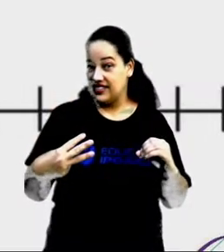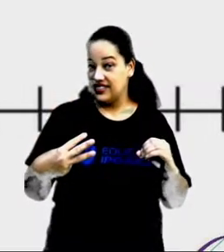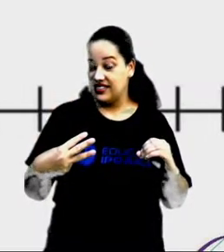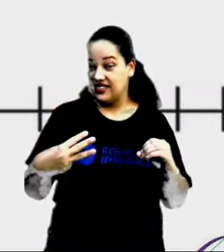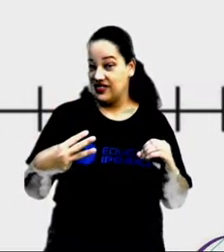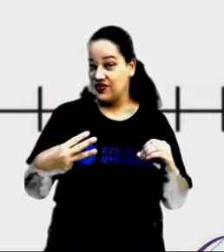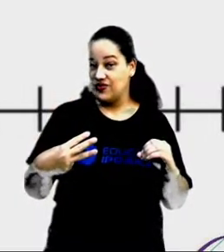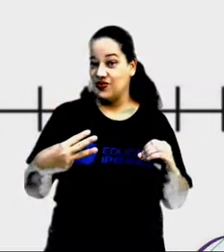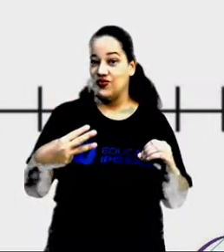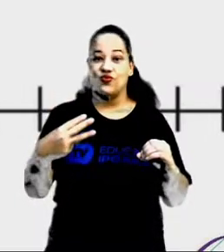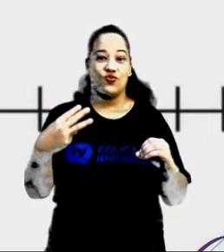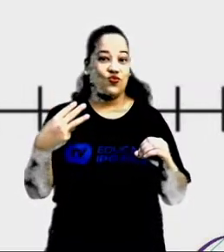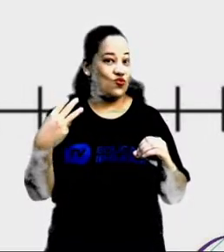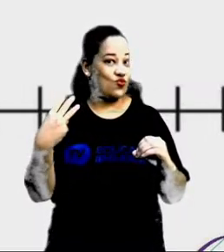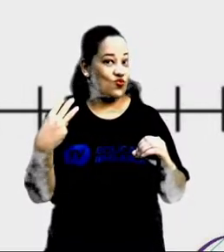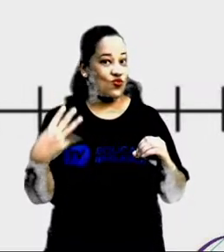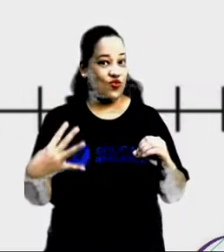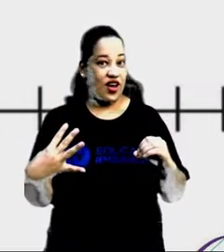três,